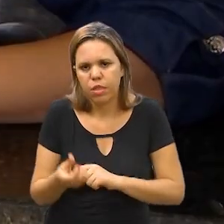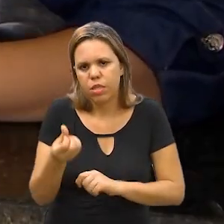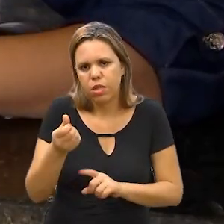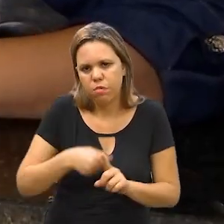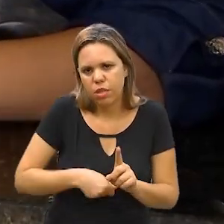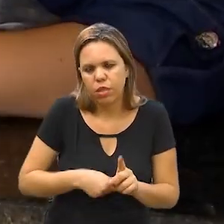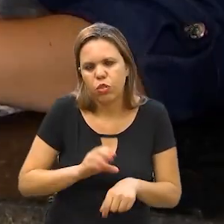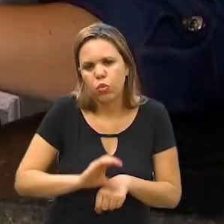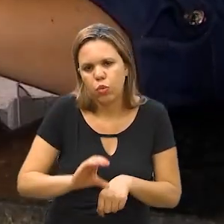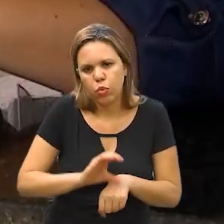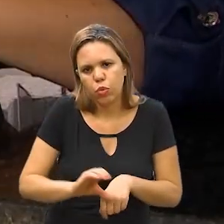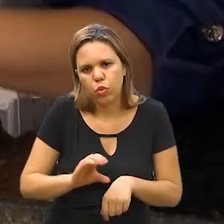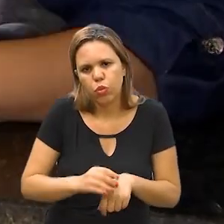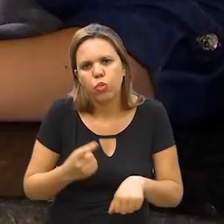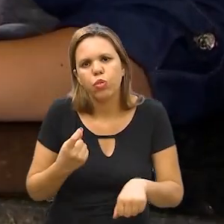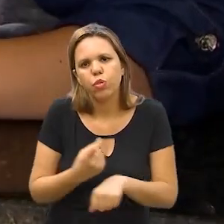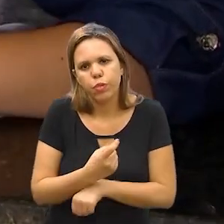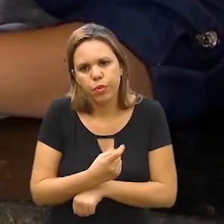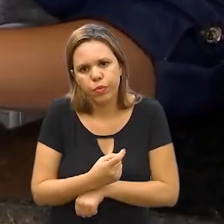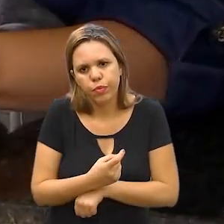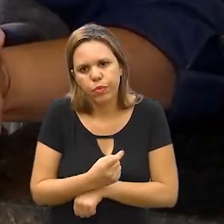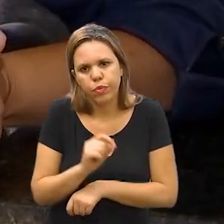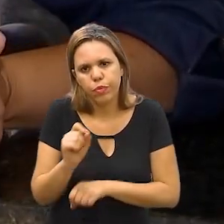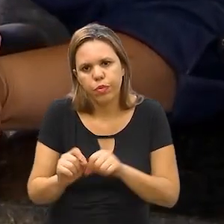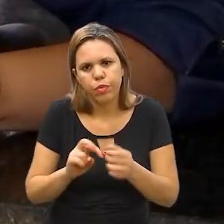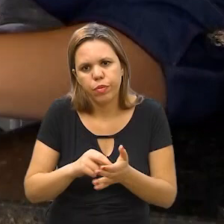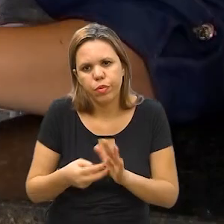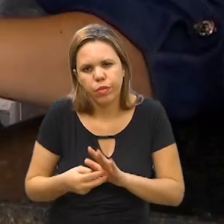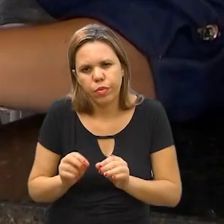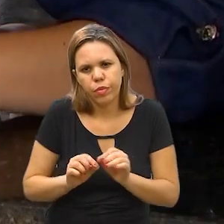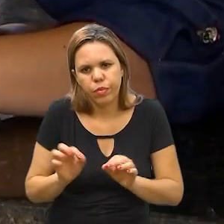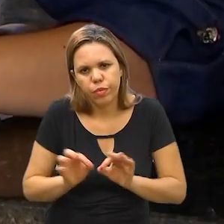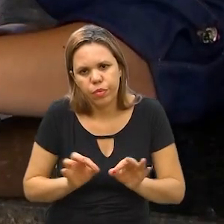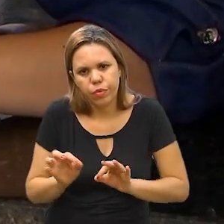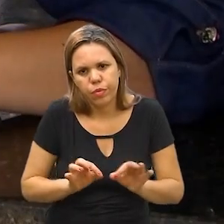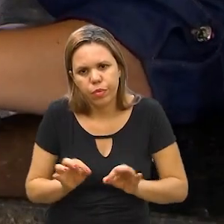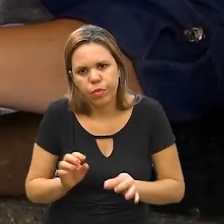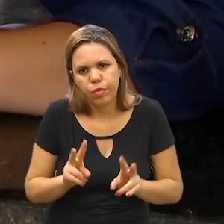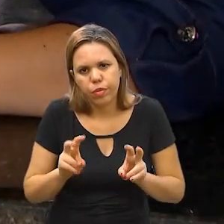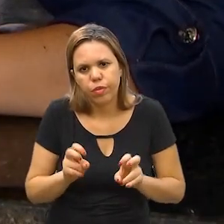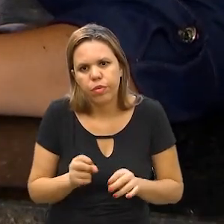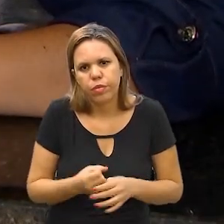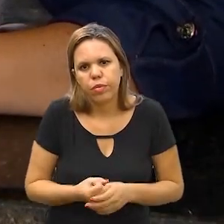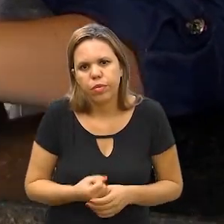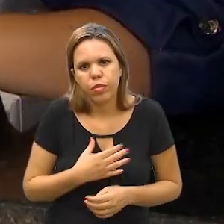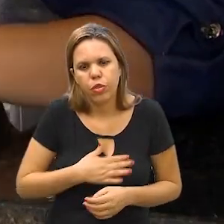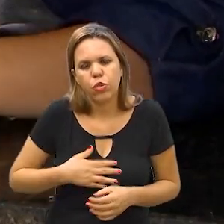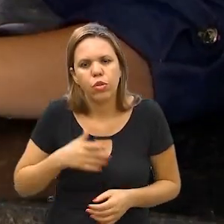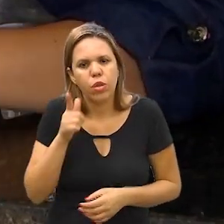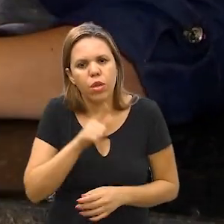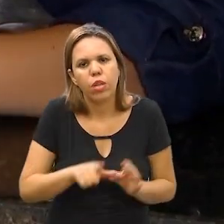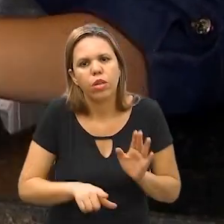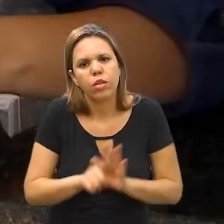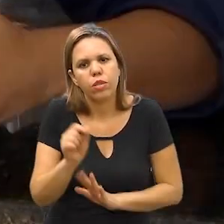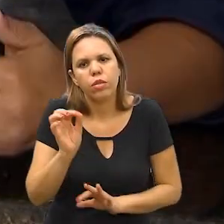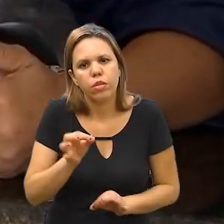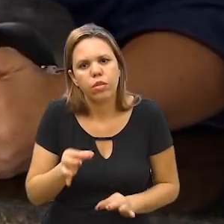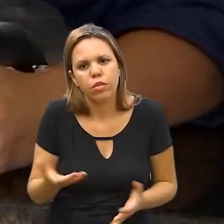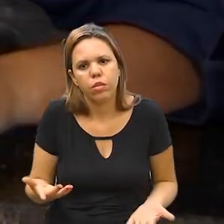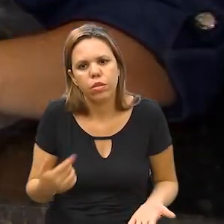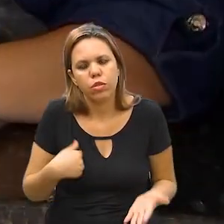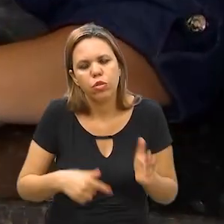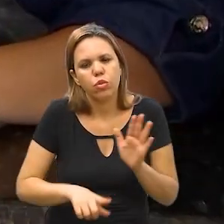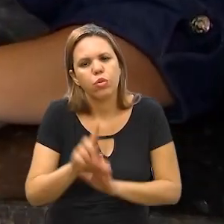depois que eu fiz cursos, que eu descobri o que a gente fazia, né, sobre quanto a gente gostaria de ganhar, tudo certinho, o